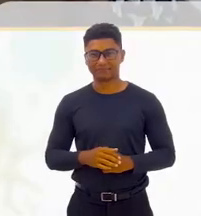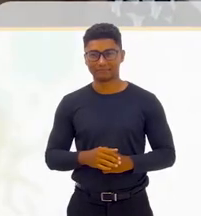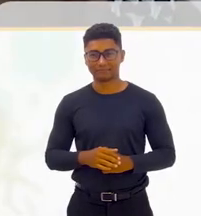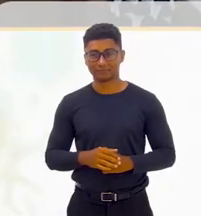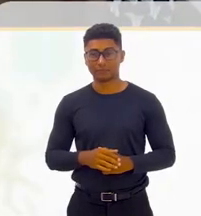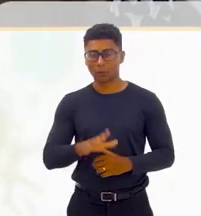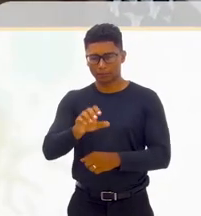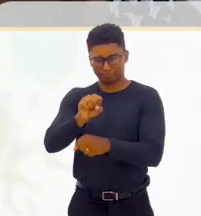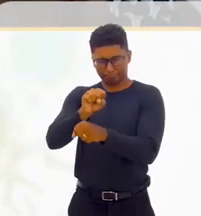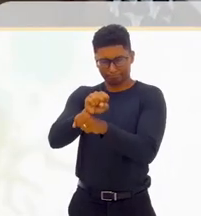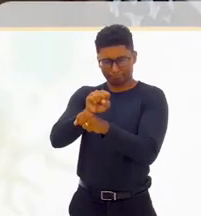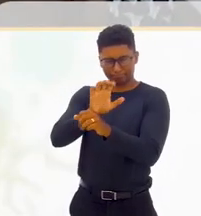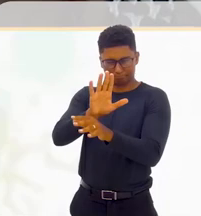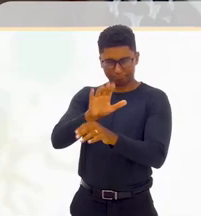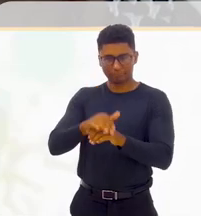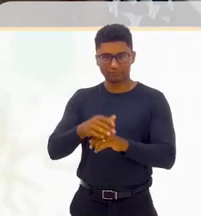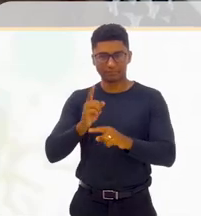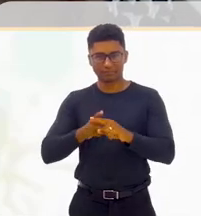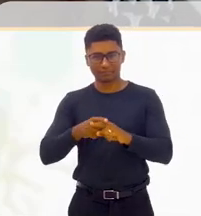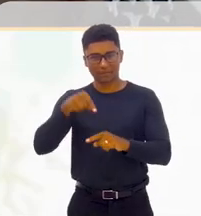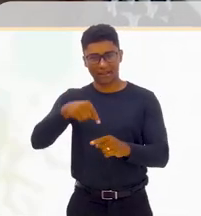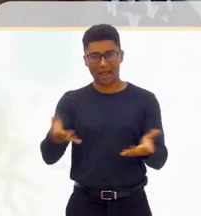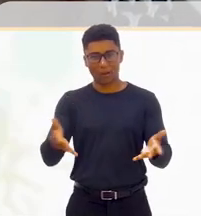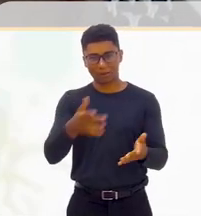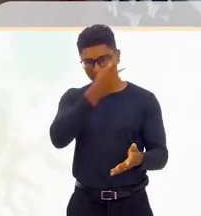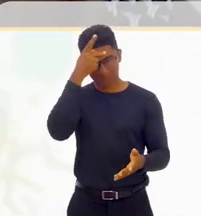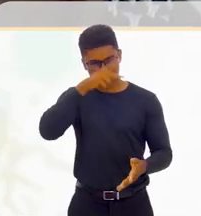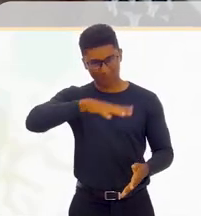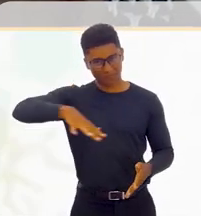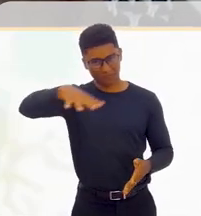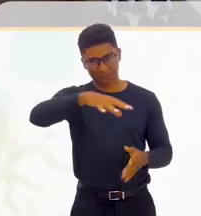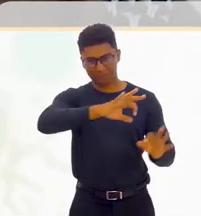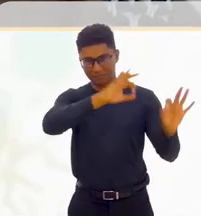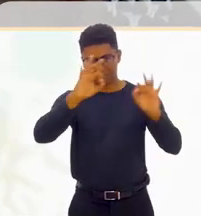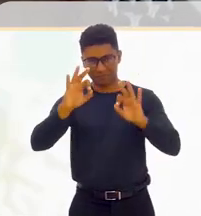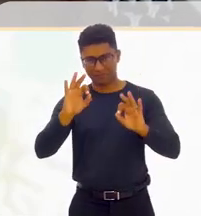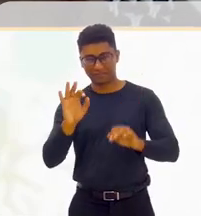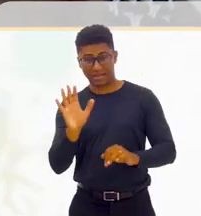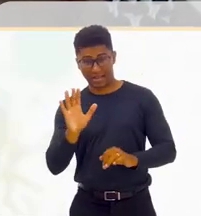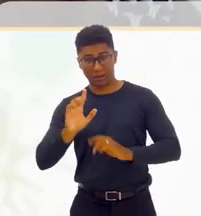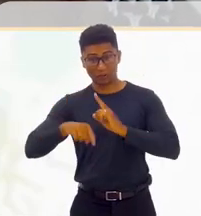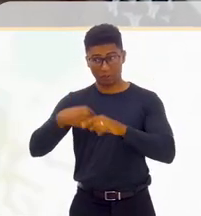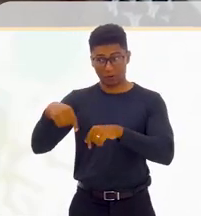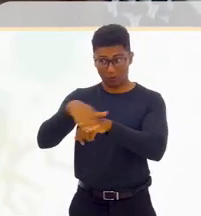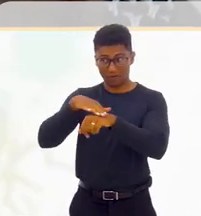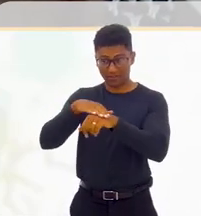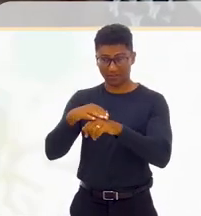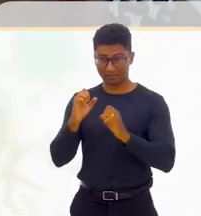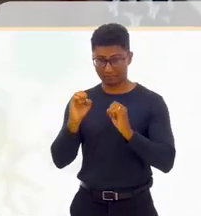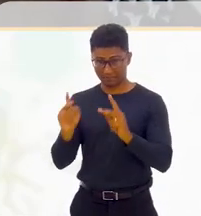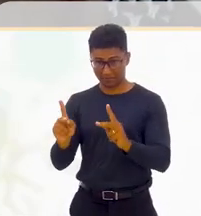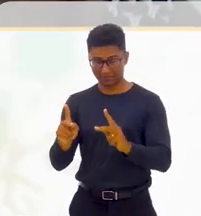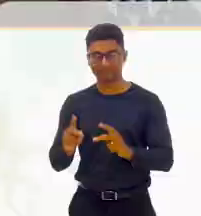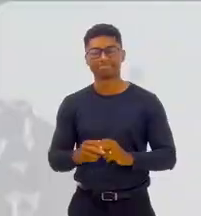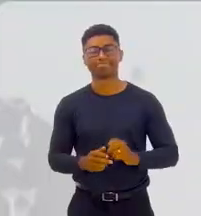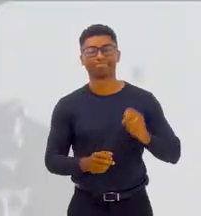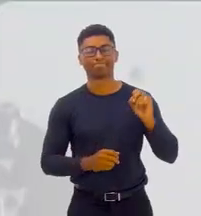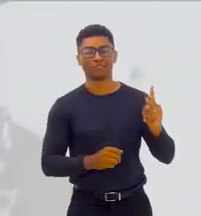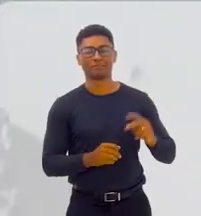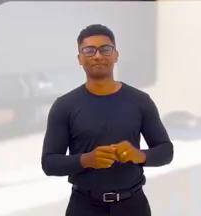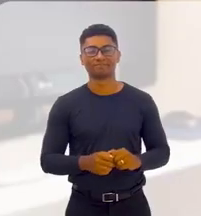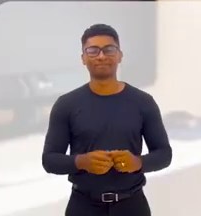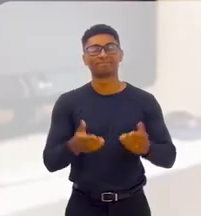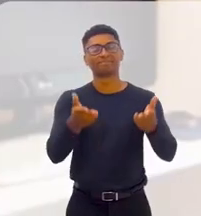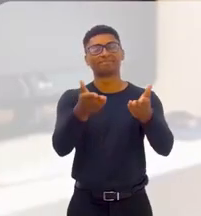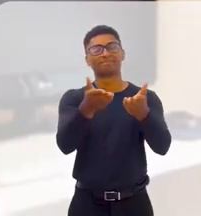É isso aí. Me aguarda um minutinho, Ângela, que eu vou me despedir aqui do público e já volto para a gente conversar, tá bom?